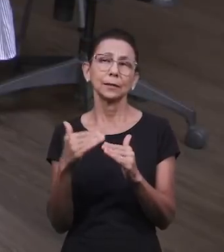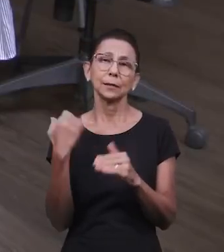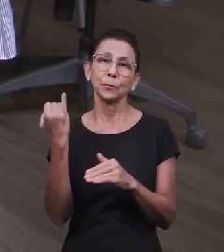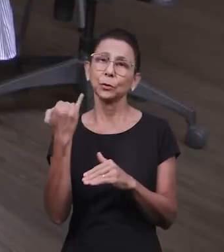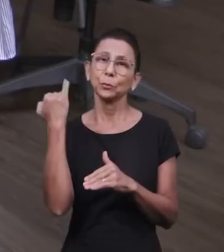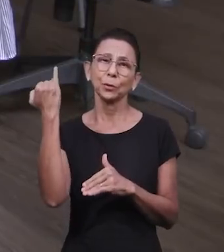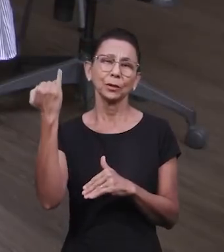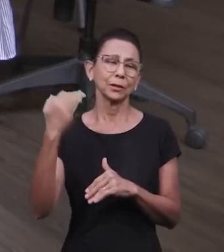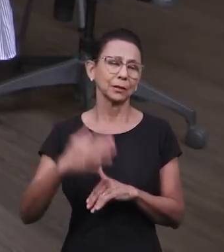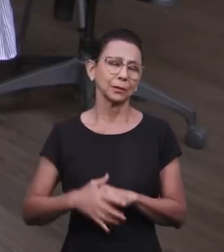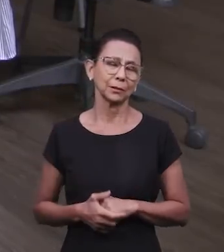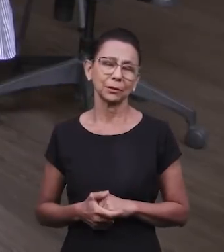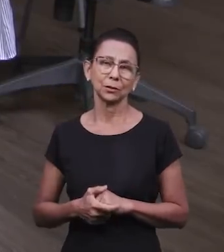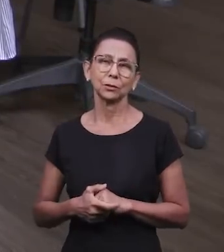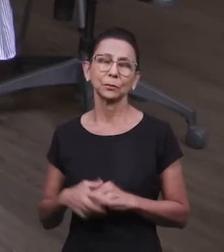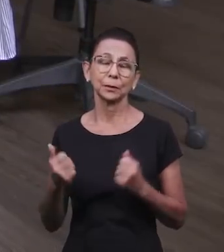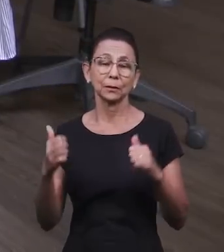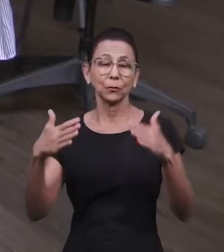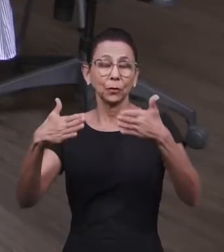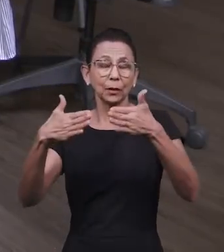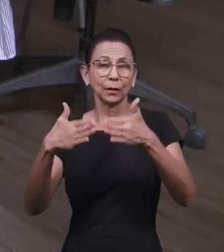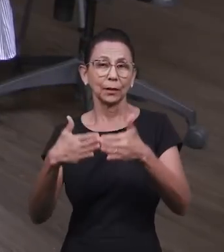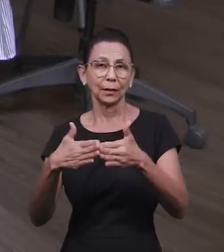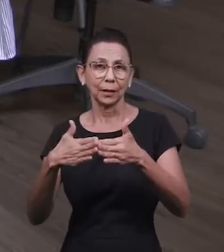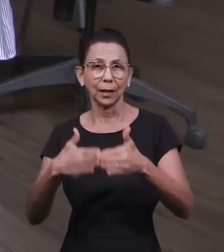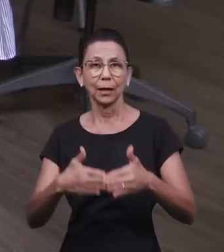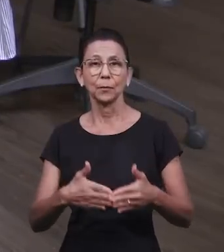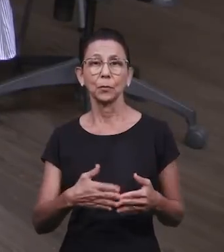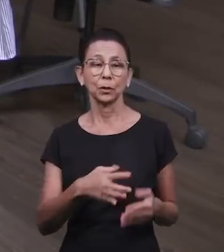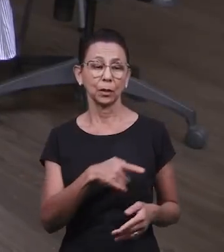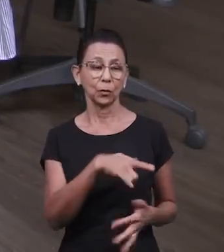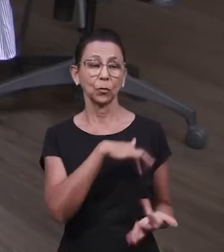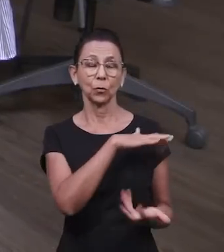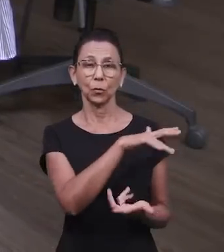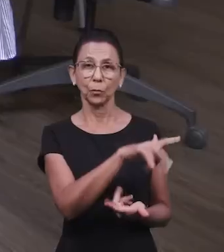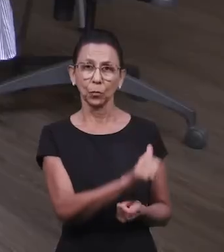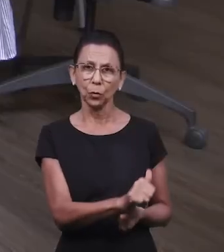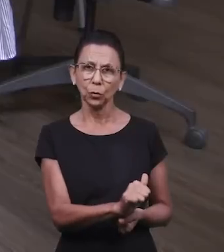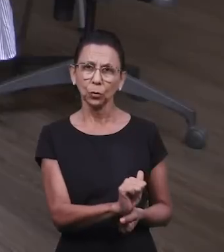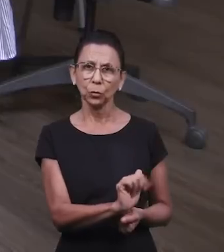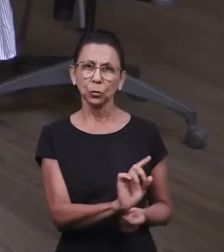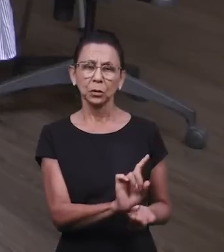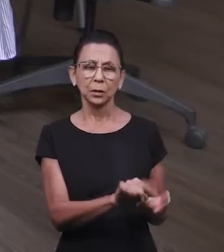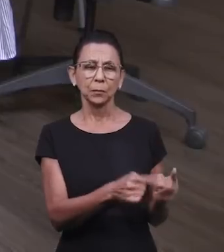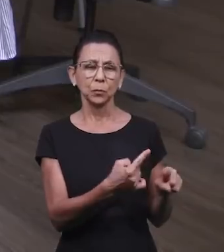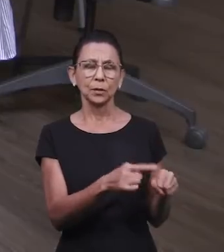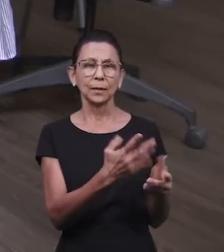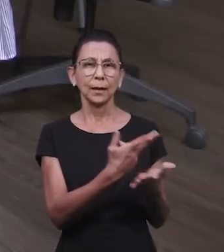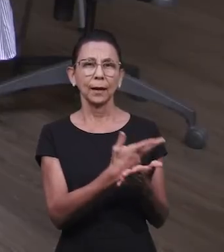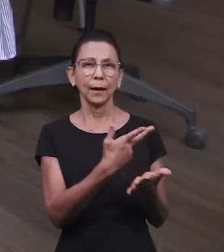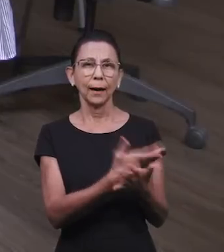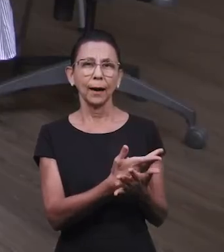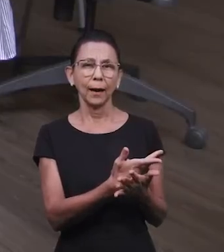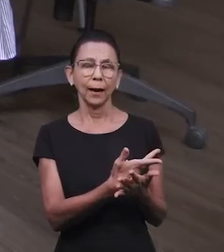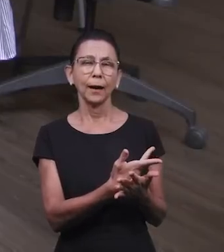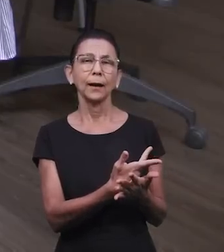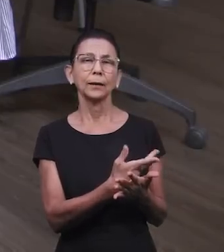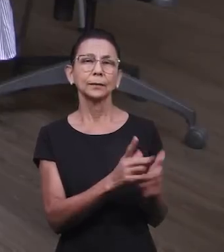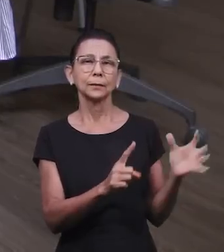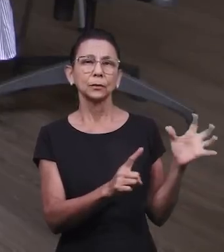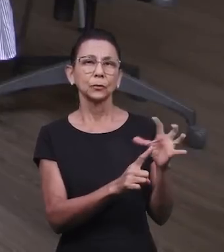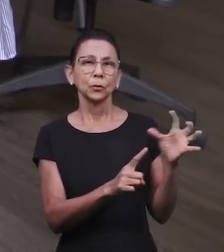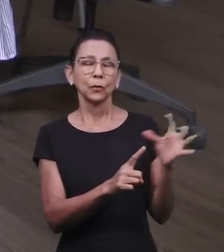lá preparando. Tem músicas, tem ensinos errados, tem falsas doutrinas. O mundo está